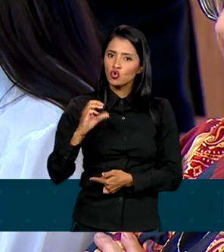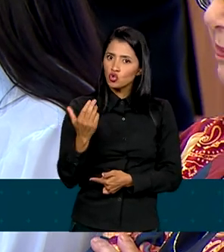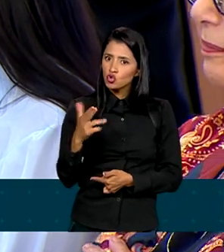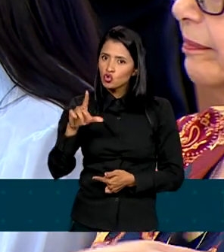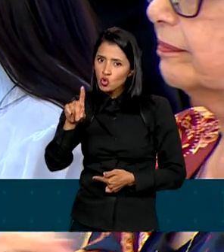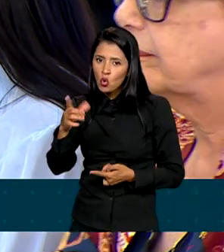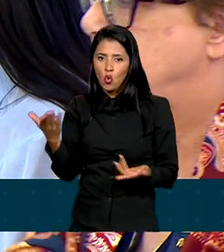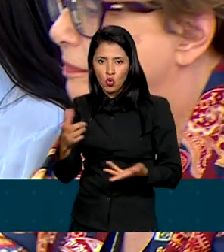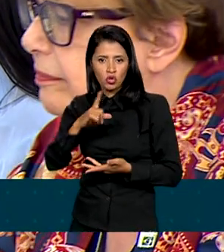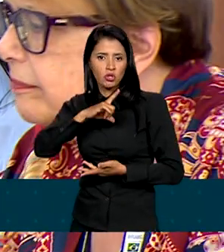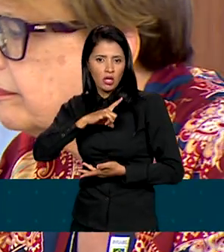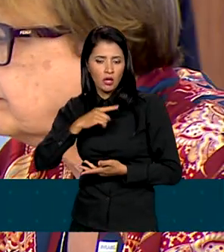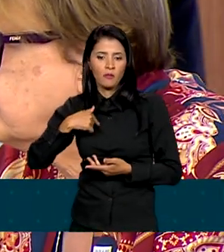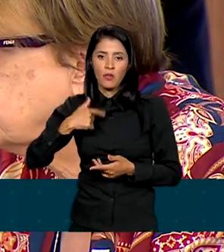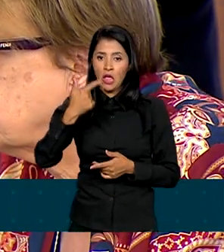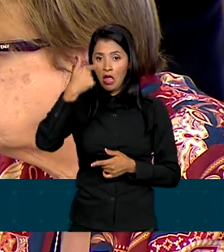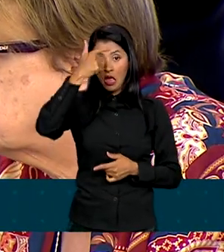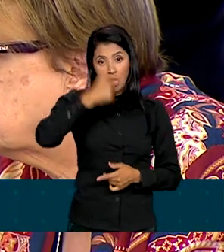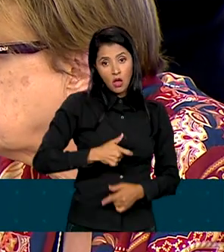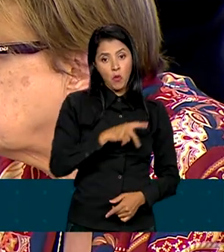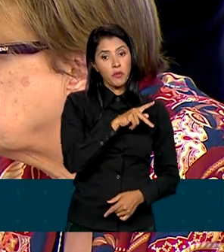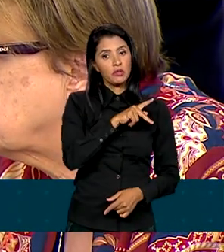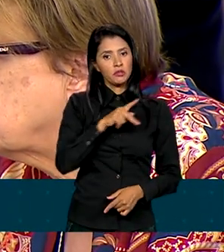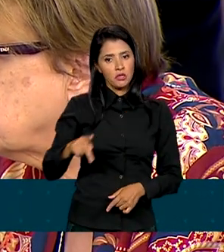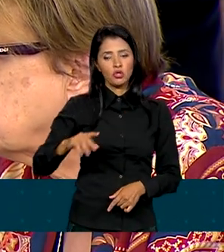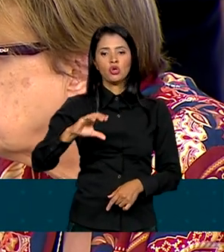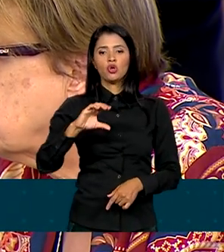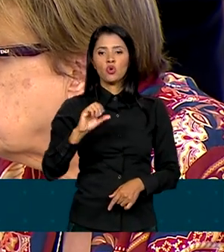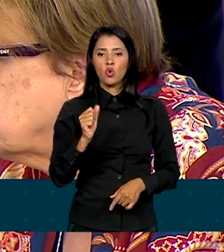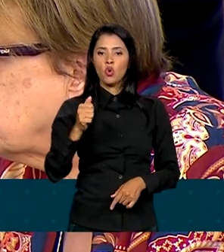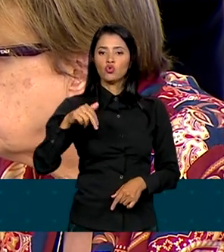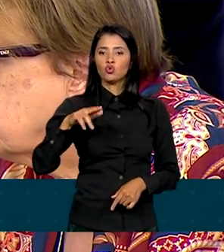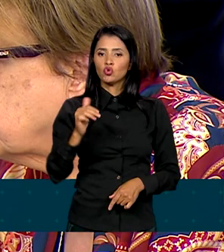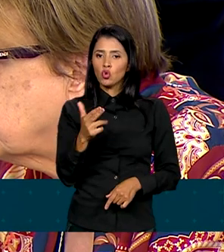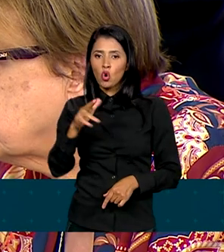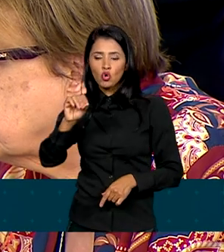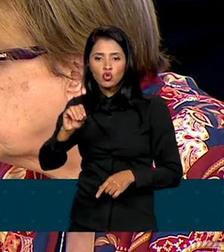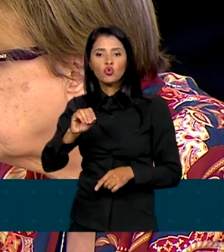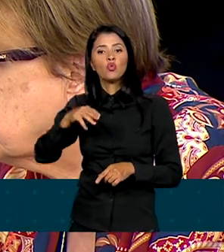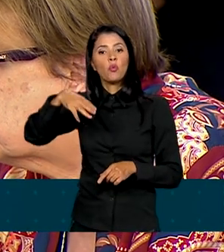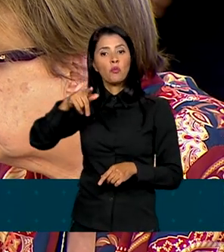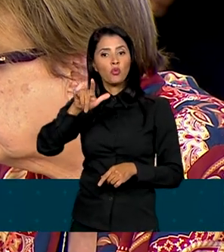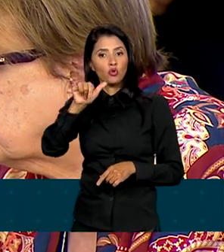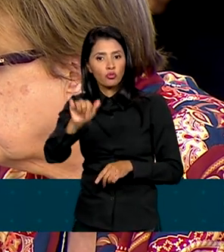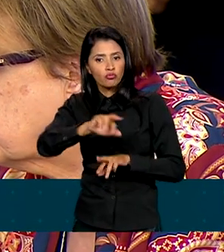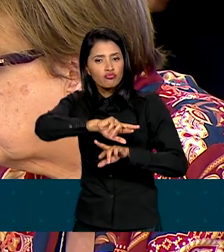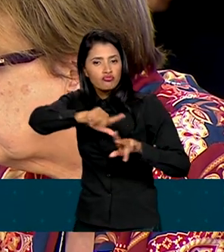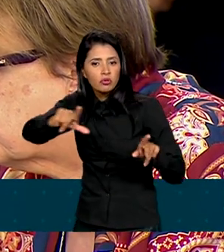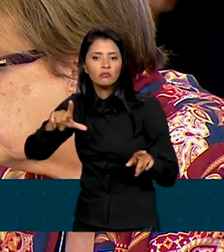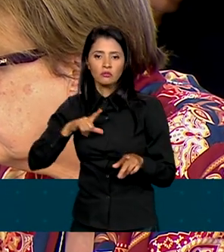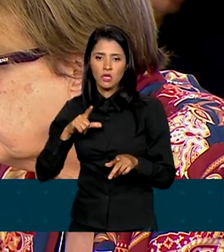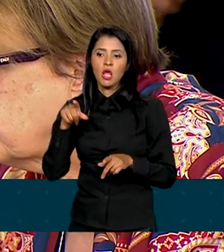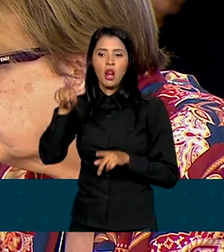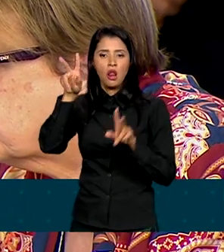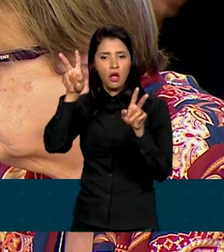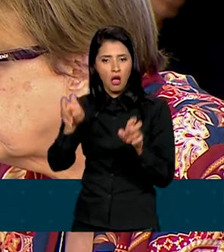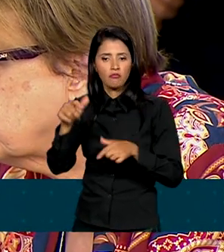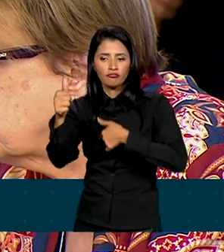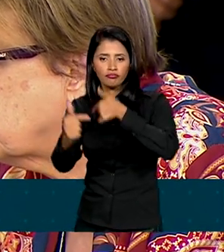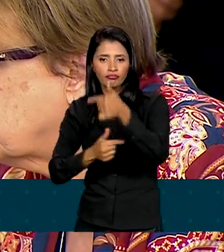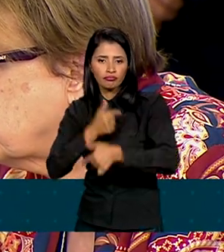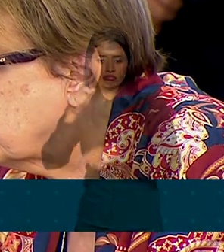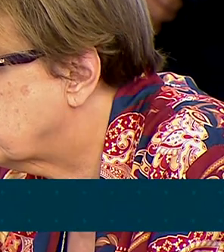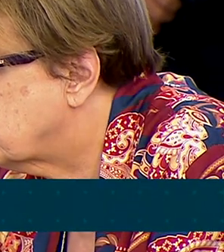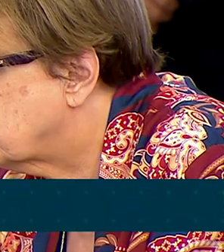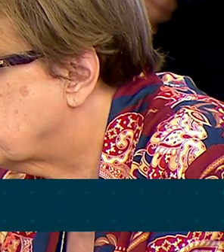nos consórcios. Eu estou como presidente do consórcio multifinalitário e estamos trabalhando com a agricultura familiar. Então,